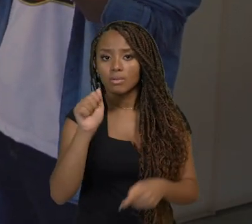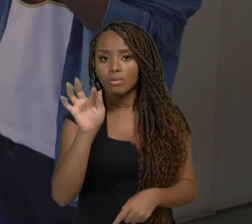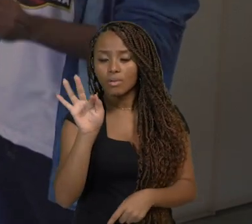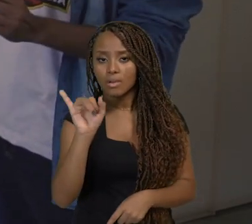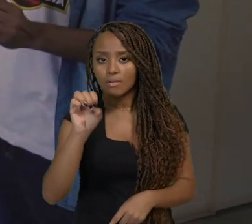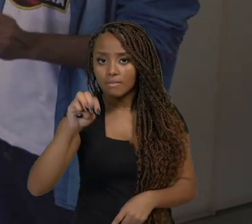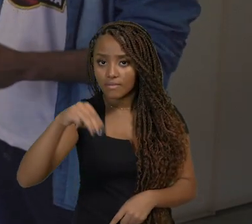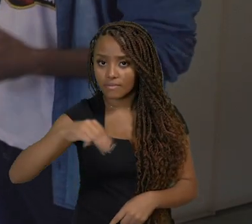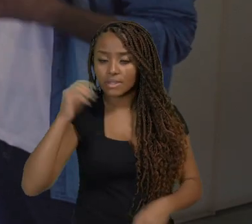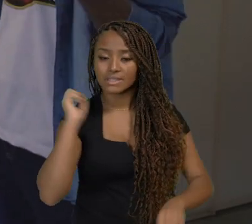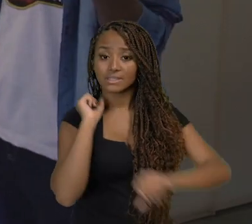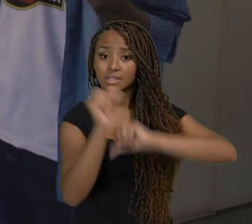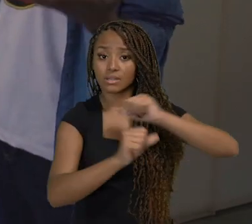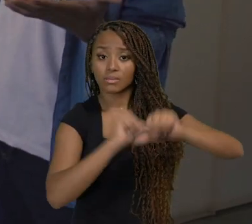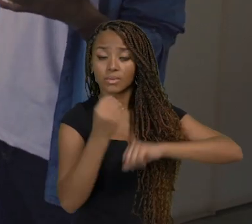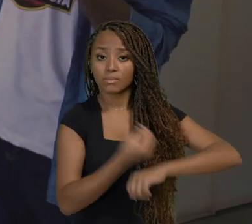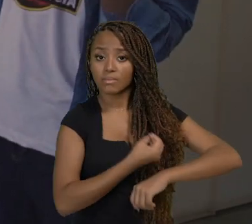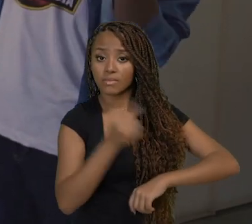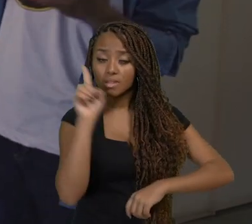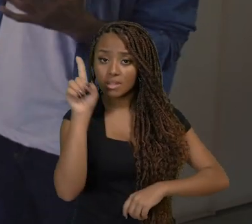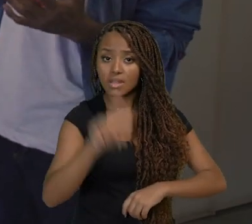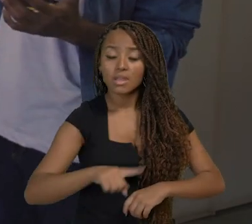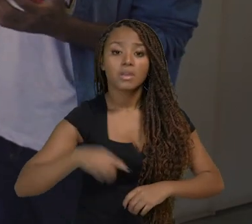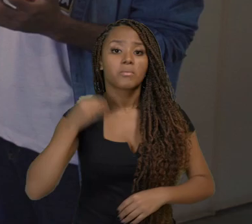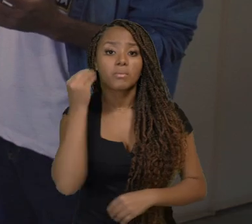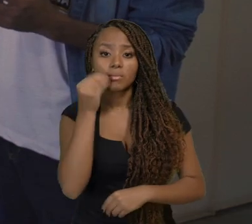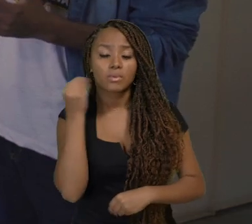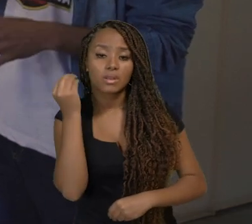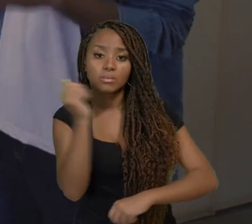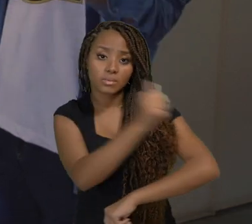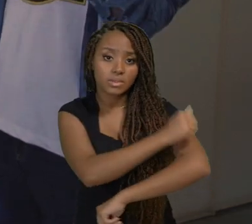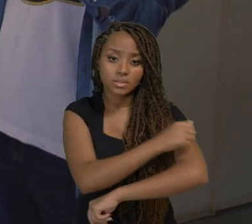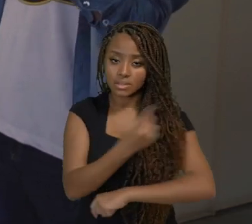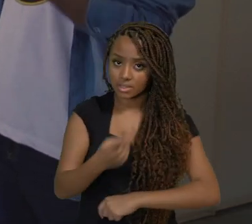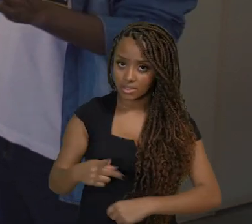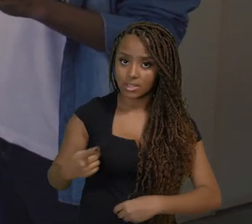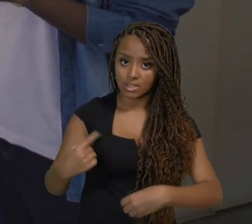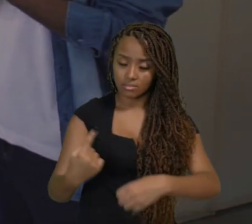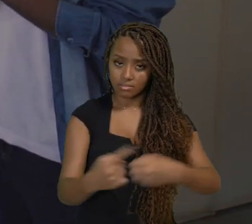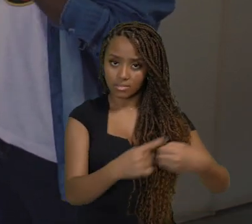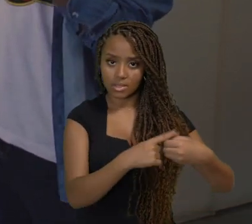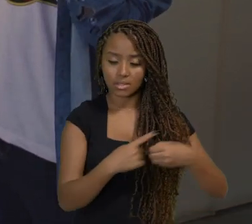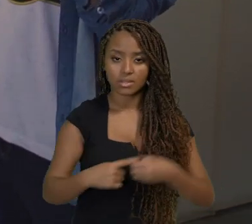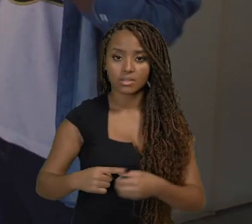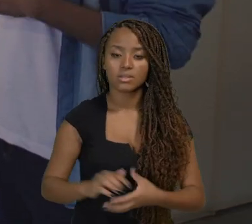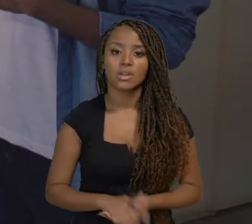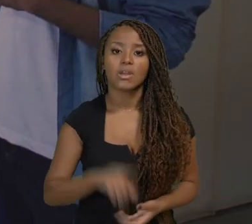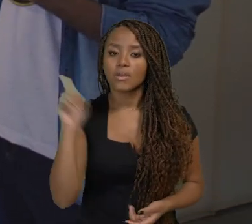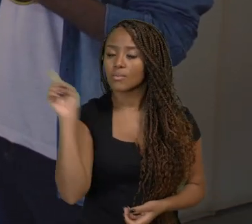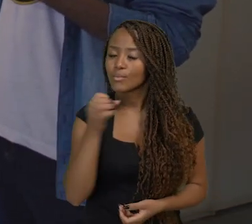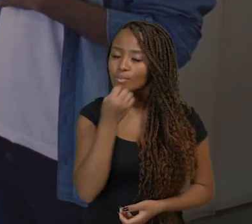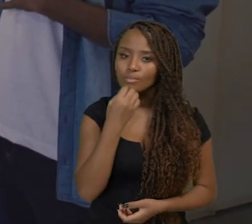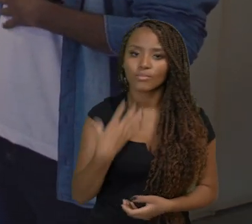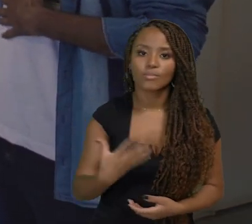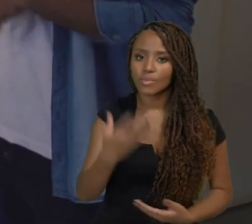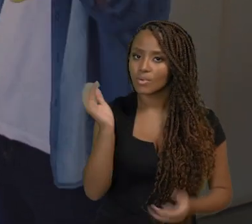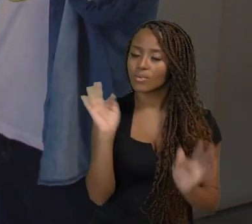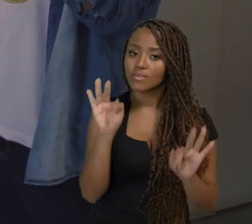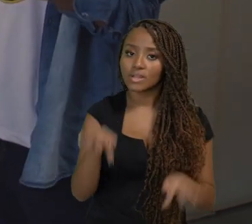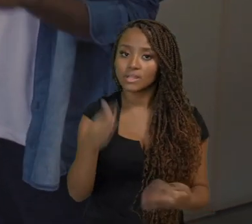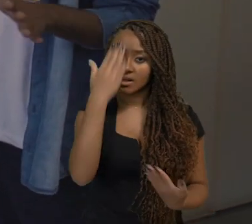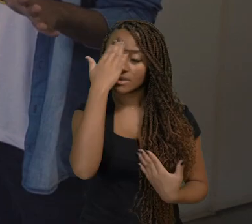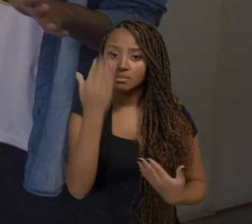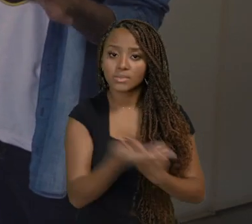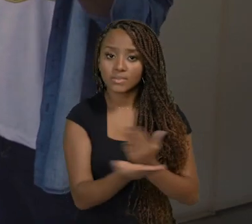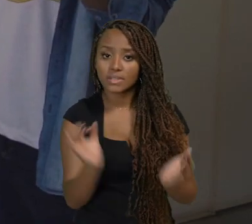como você falou, transforma vidas e é uma grande oportunidade para os alunos daqui da região. É excelente, então quero finalizar agradecendo para você. E se